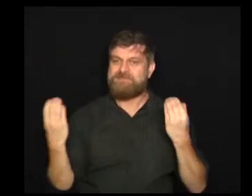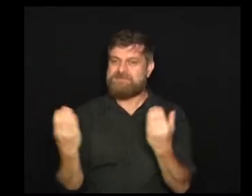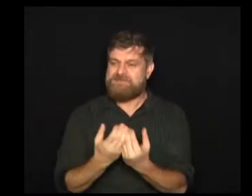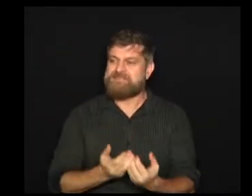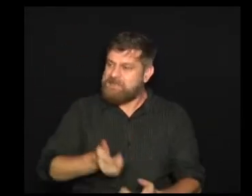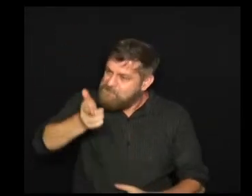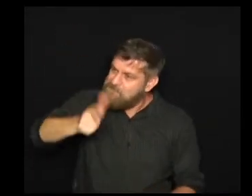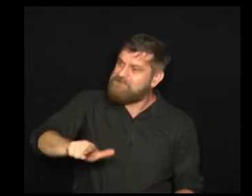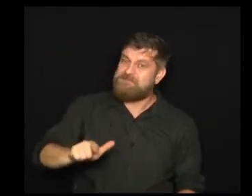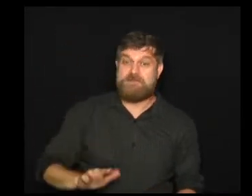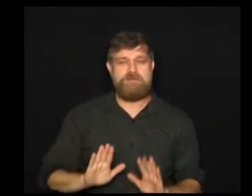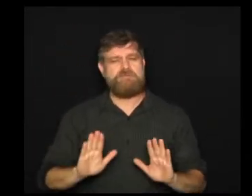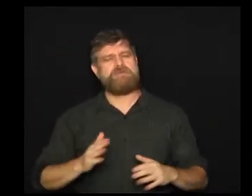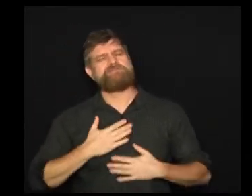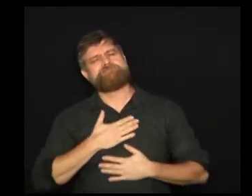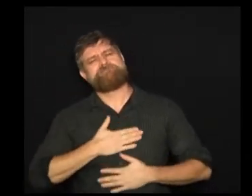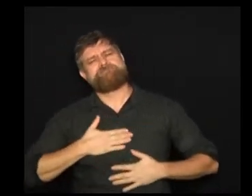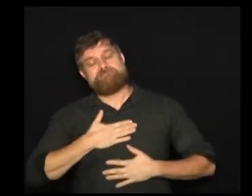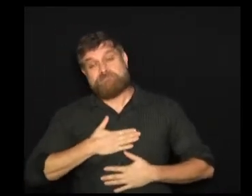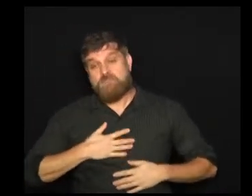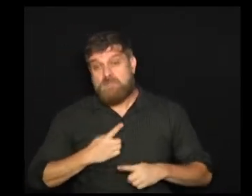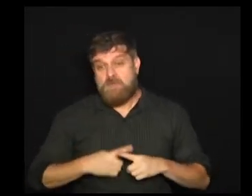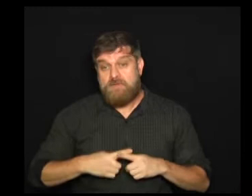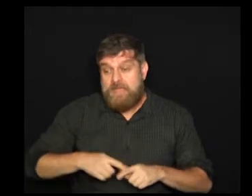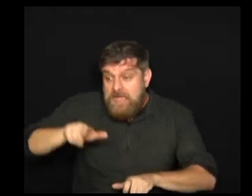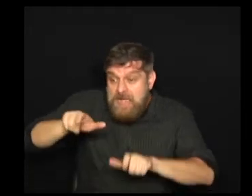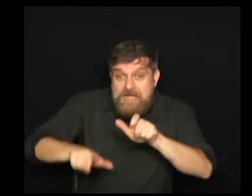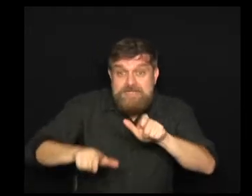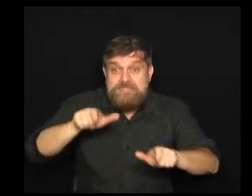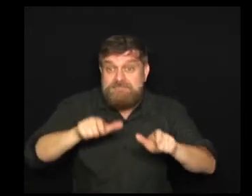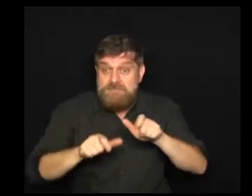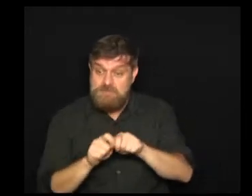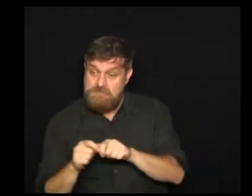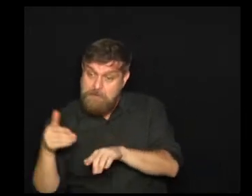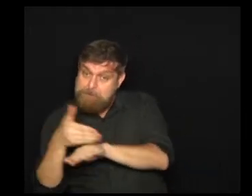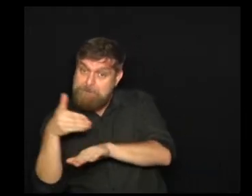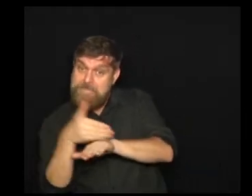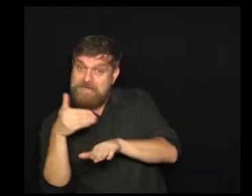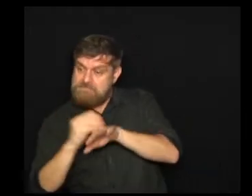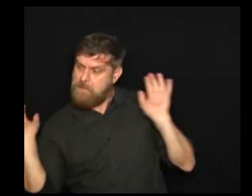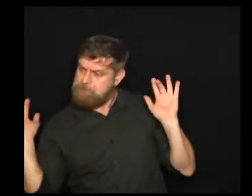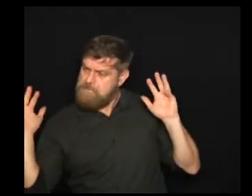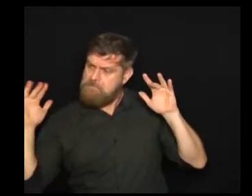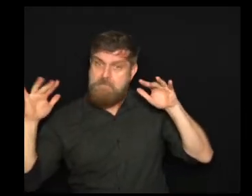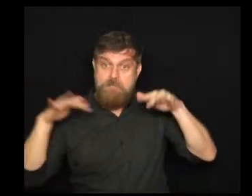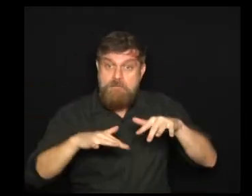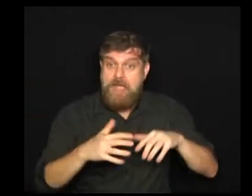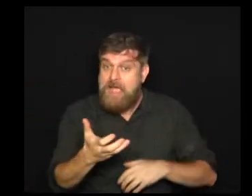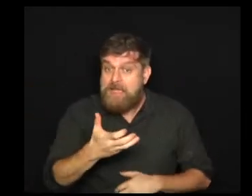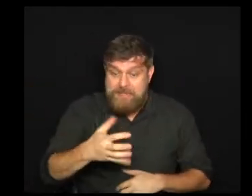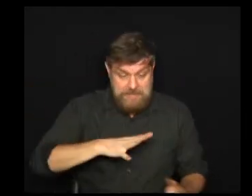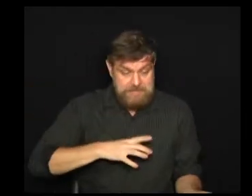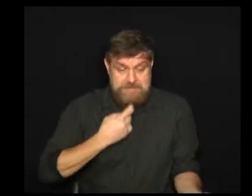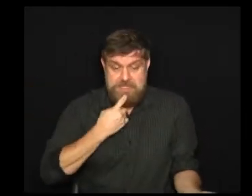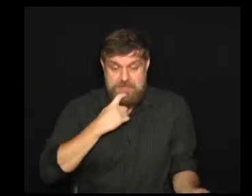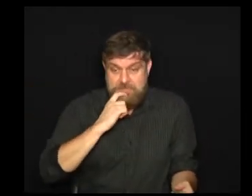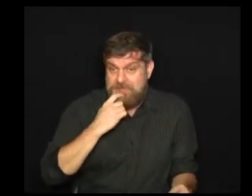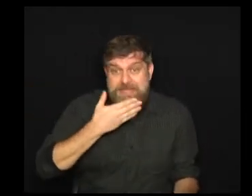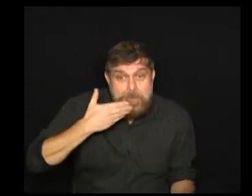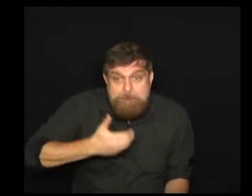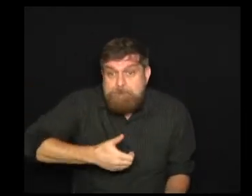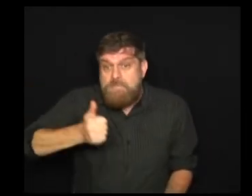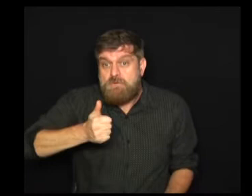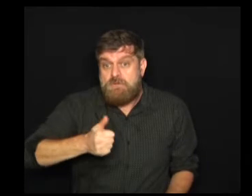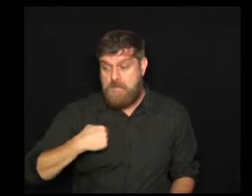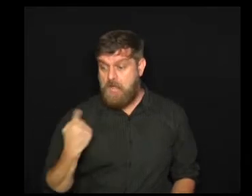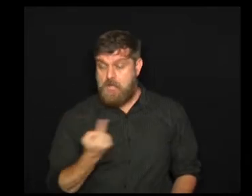Mas foi bem gratificante porque a gente vê que as pessoas estão vindo participar porque elas querem melhorar a cidade onde elas moram, né,